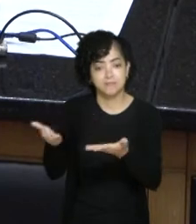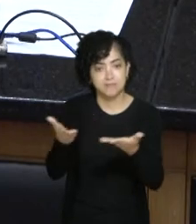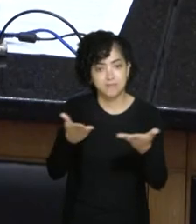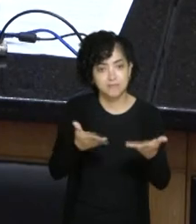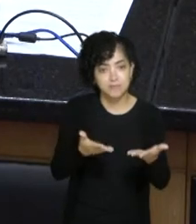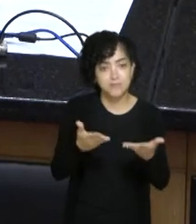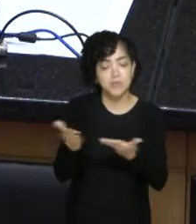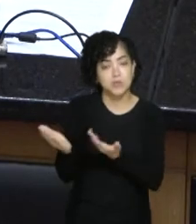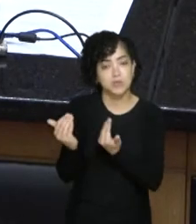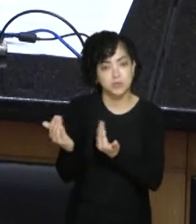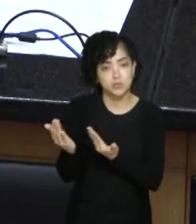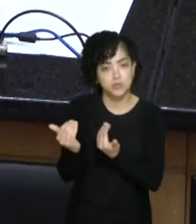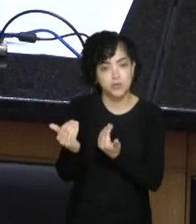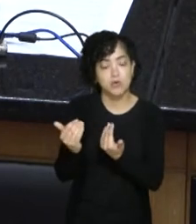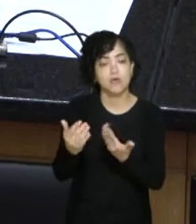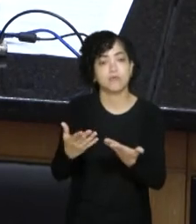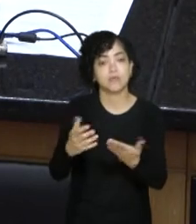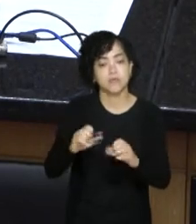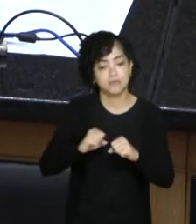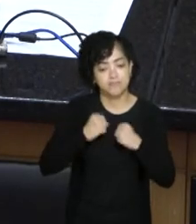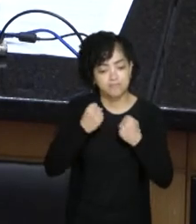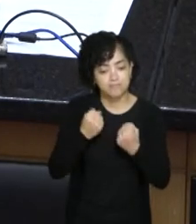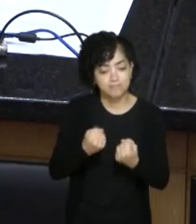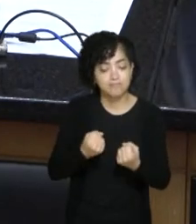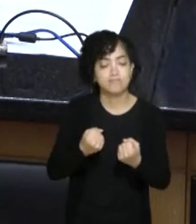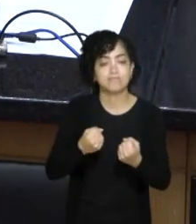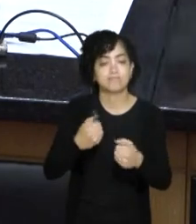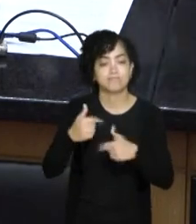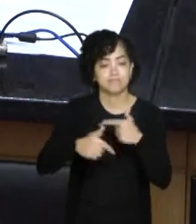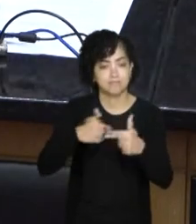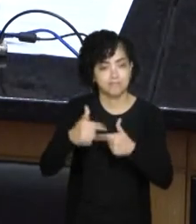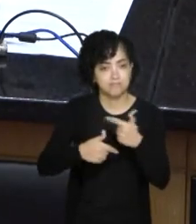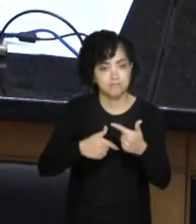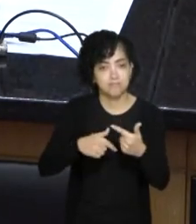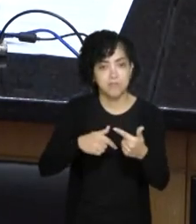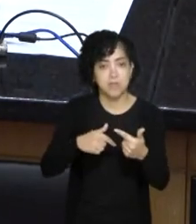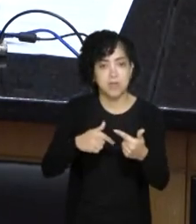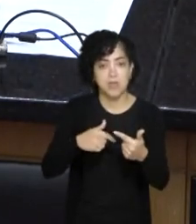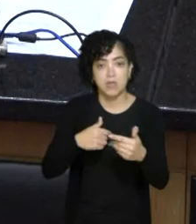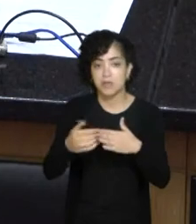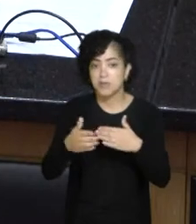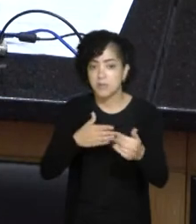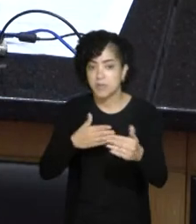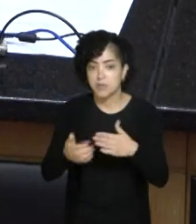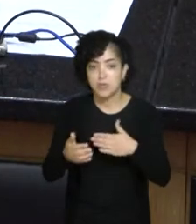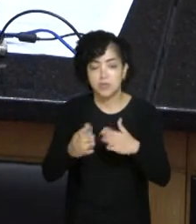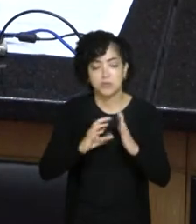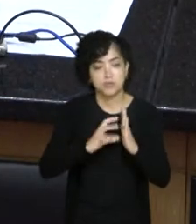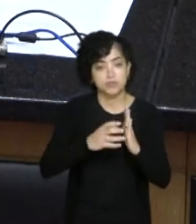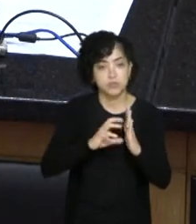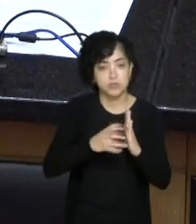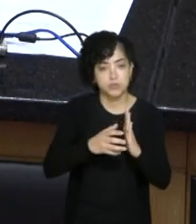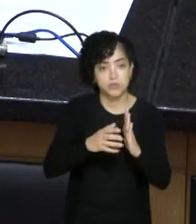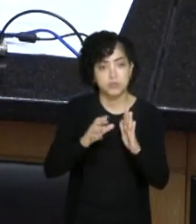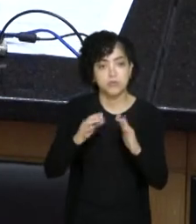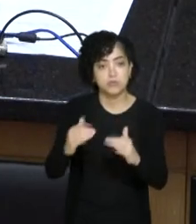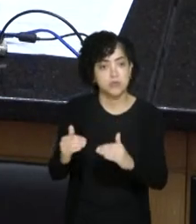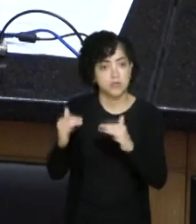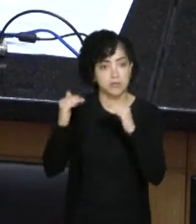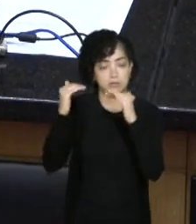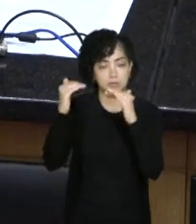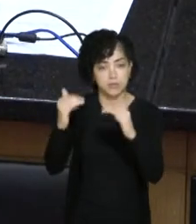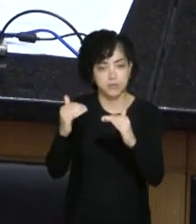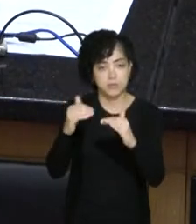jovem guerreiro, lutador, que, independente de condições partidárias, tem enaltecido o nome do nosso Estado por onde